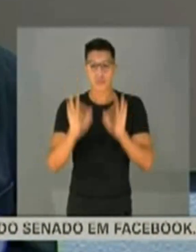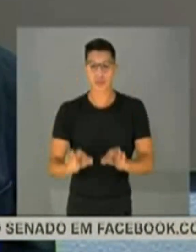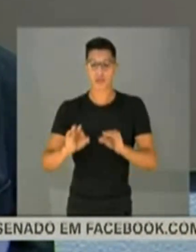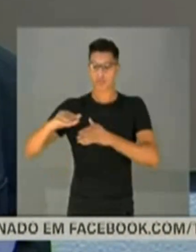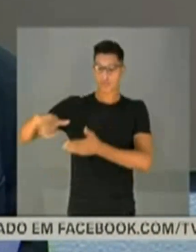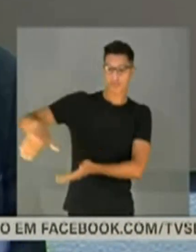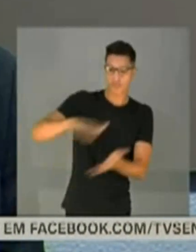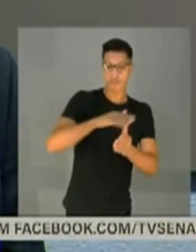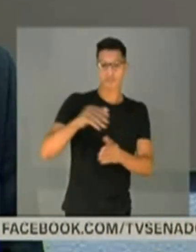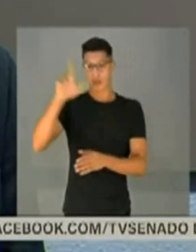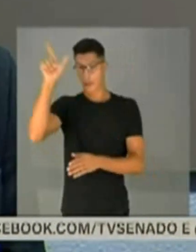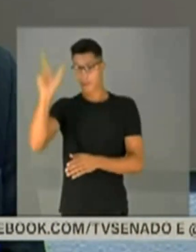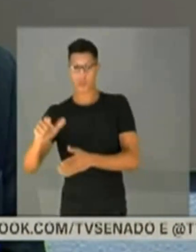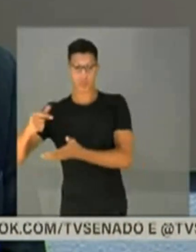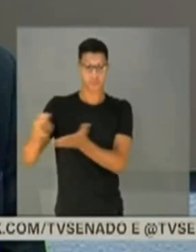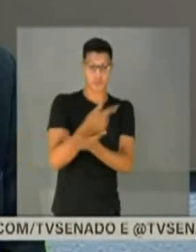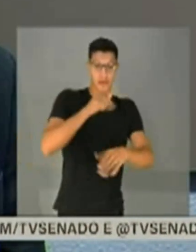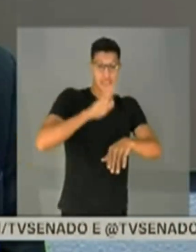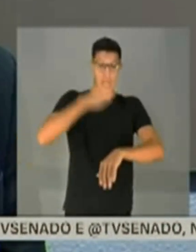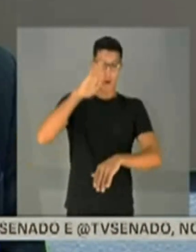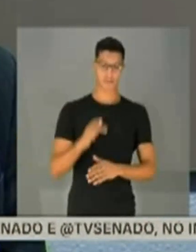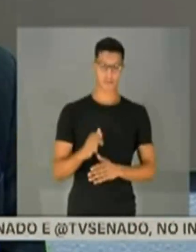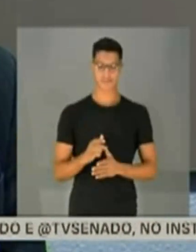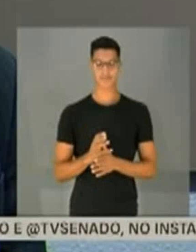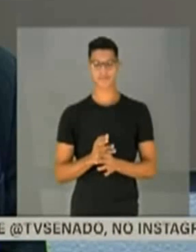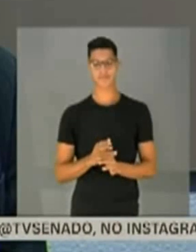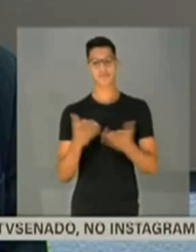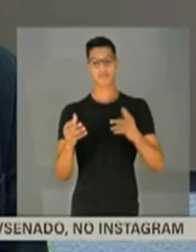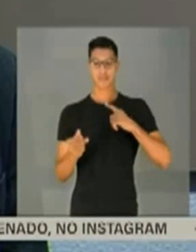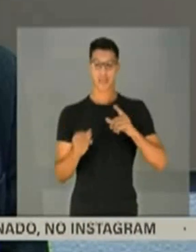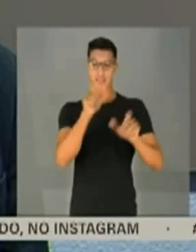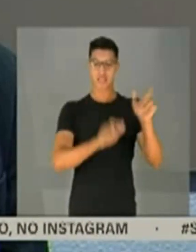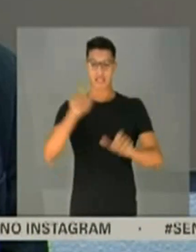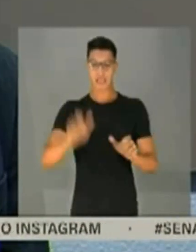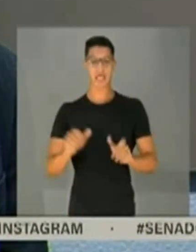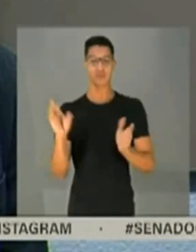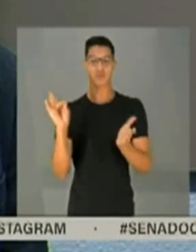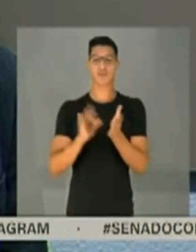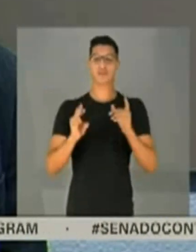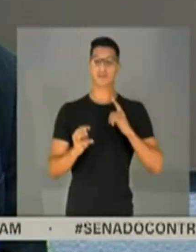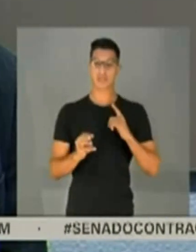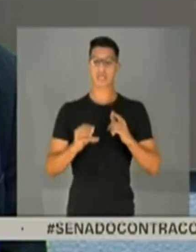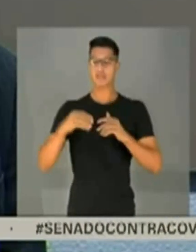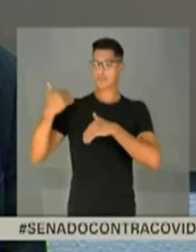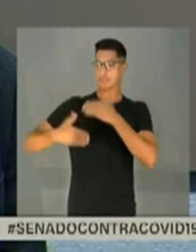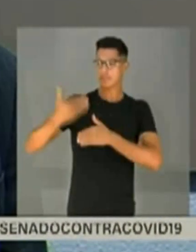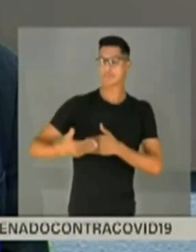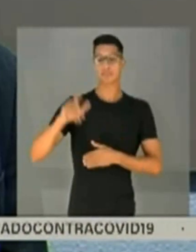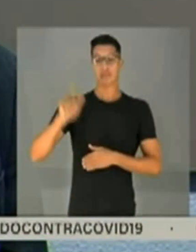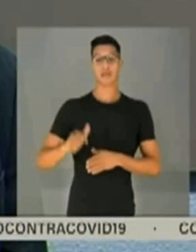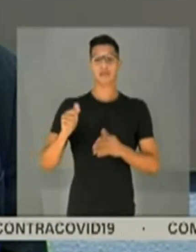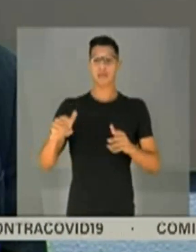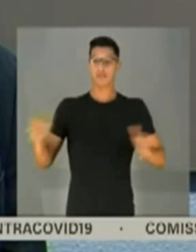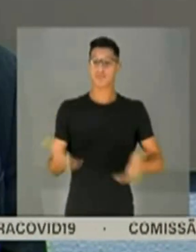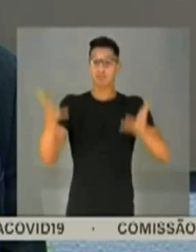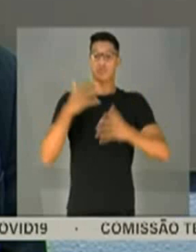e induziram, como induzem na cabeça de muitos eleitores, tirando os milicianos, bolsonaristas, os